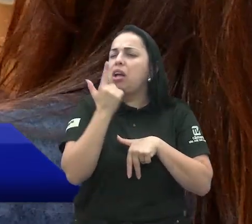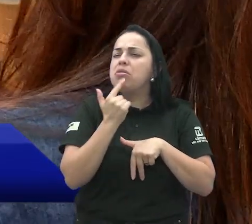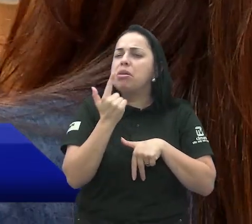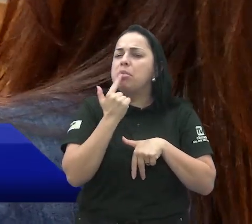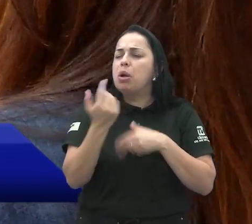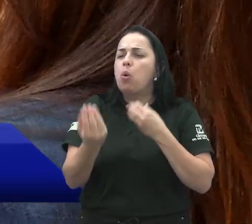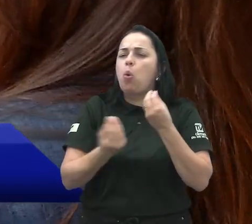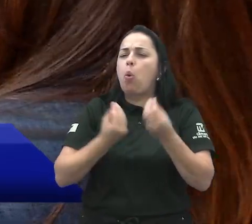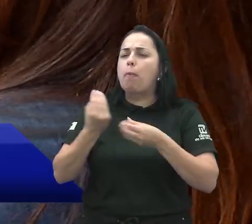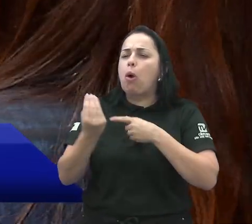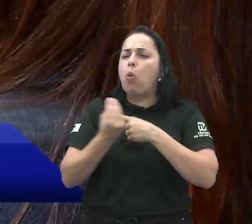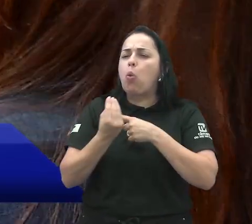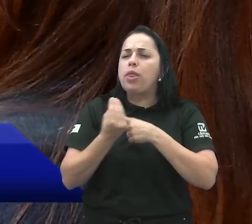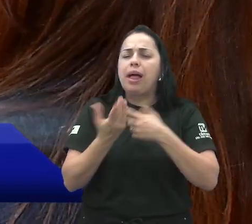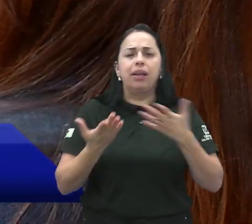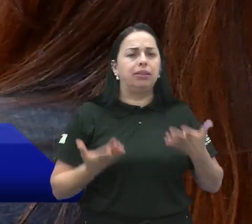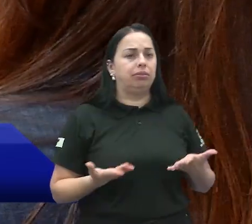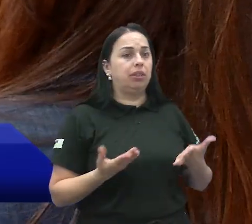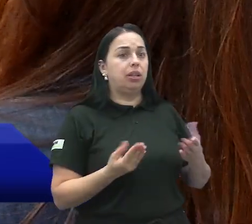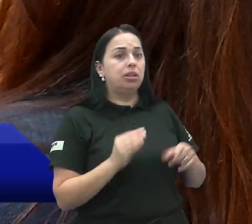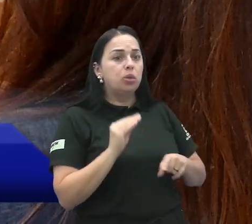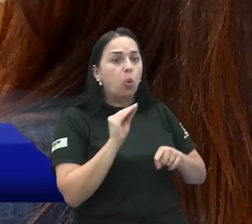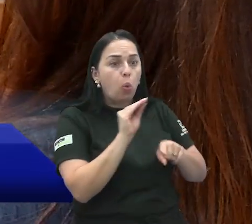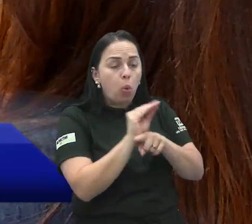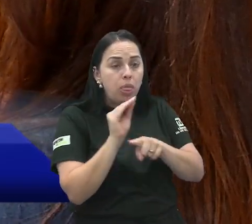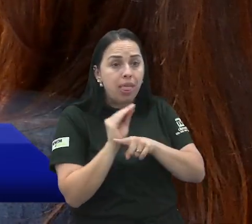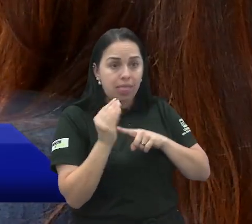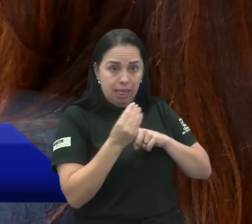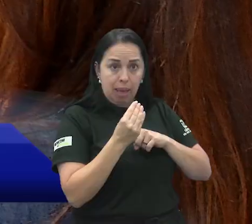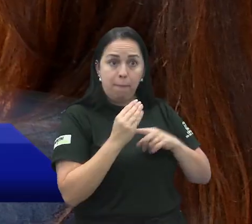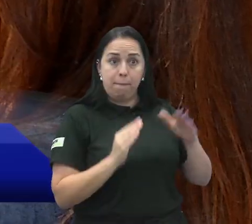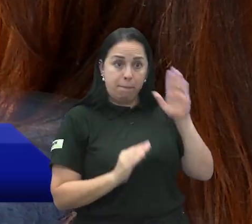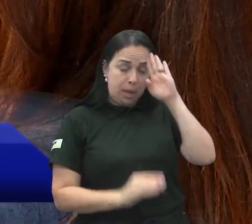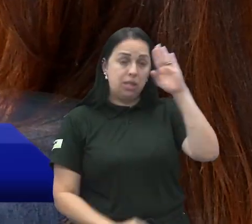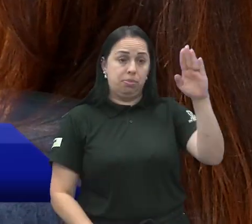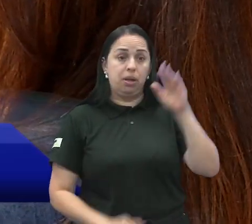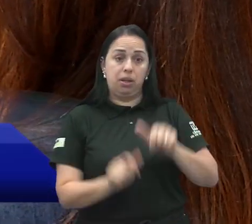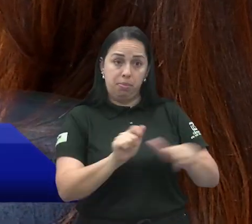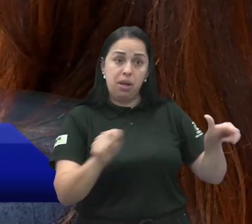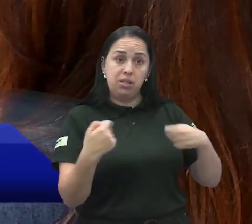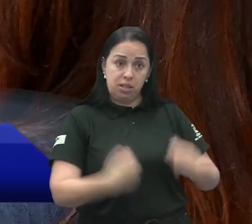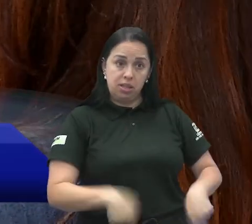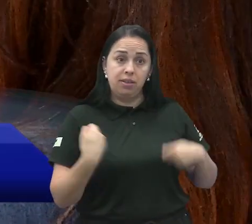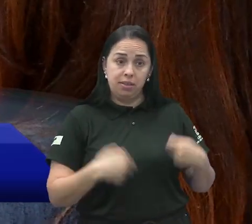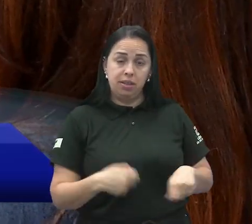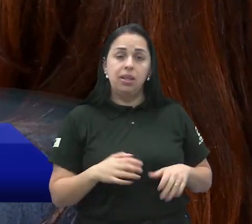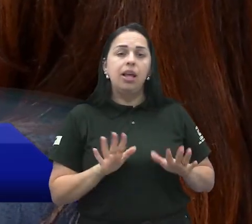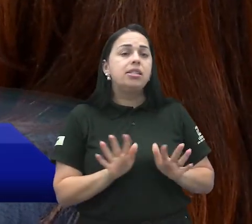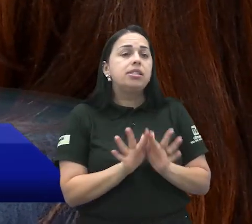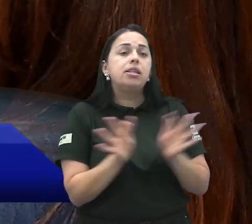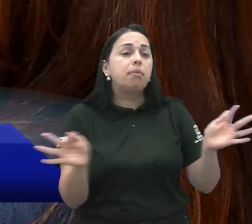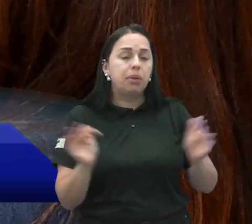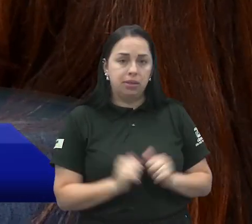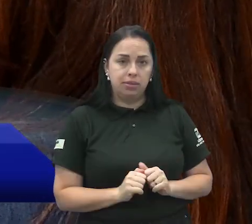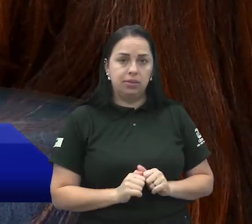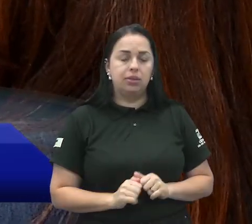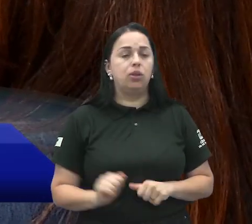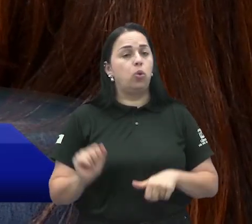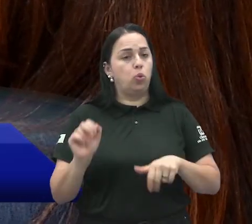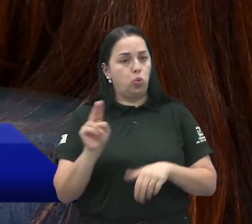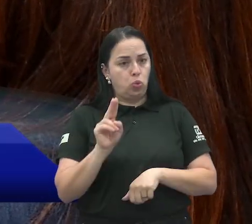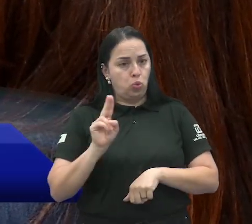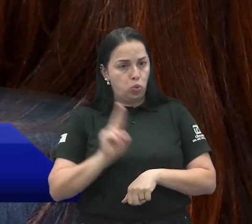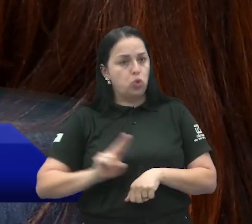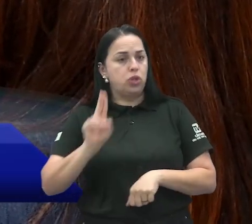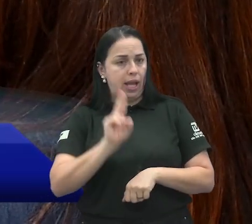sol, né? Quais são os cuidados que as pessoas devem ter? Os cuidados principais, primordiais que os pacientes devem ter simplesmente